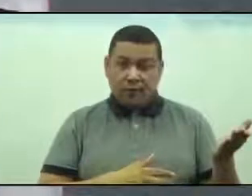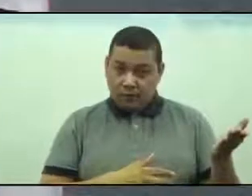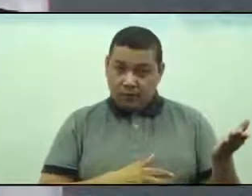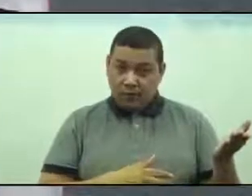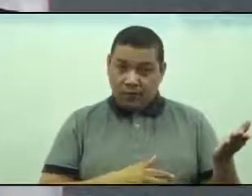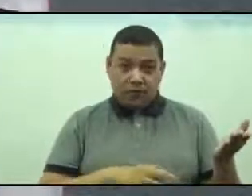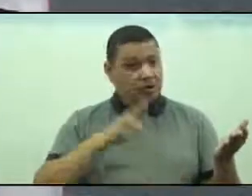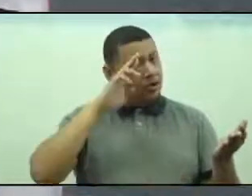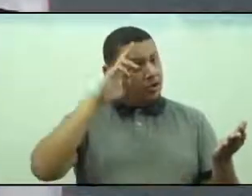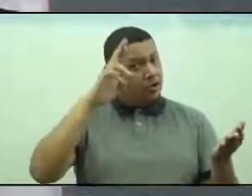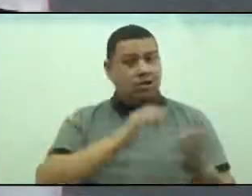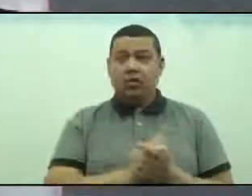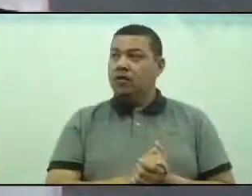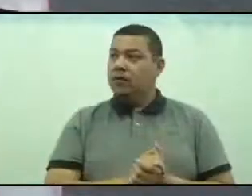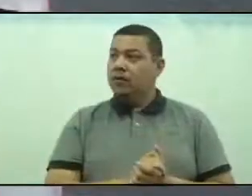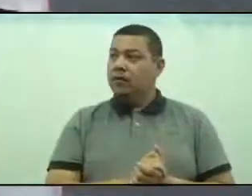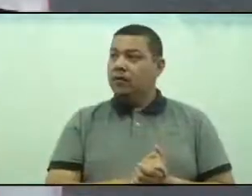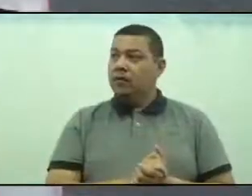frente